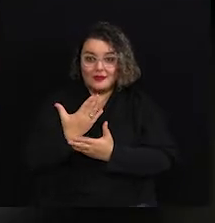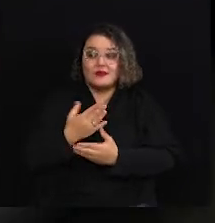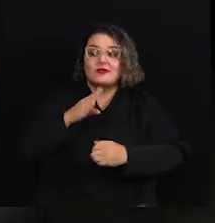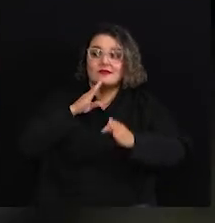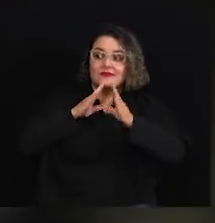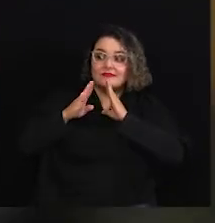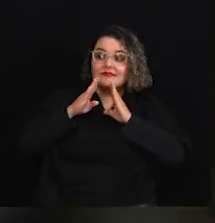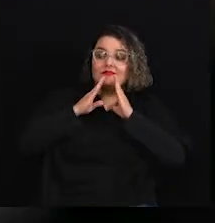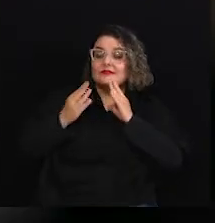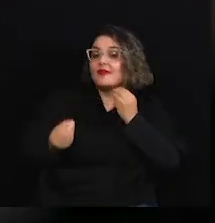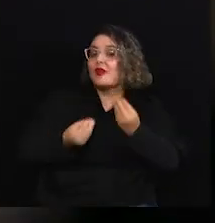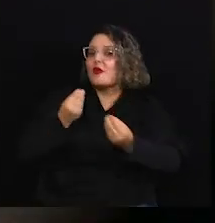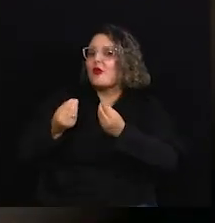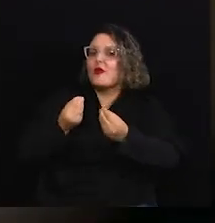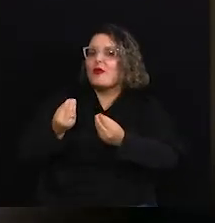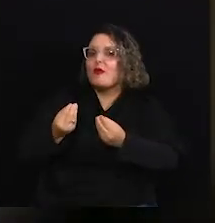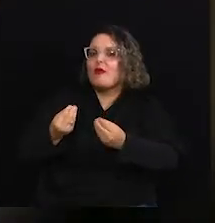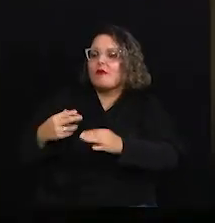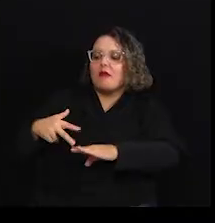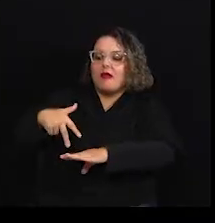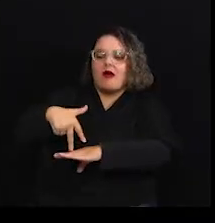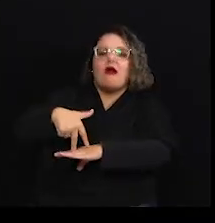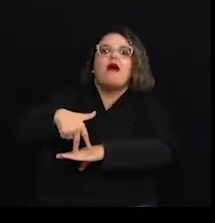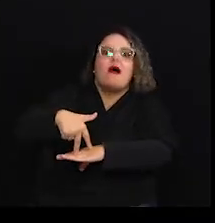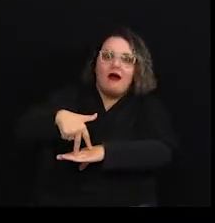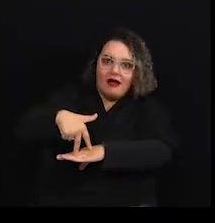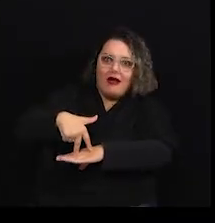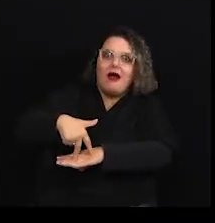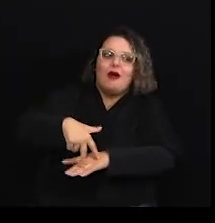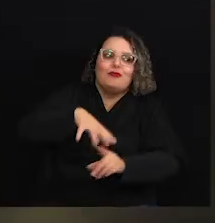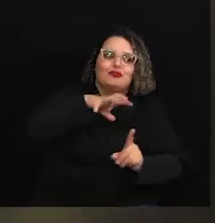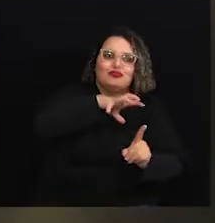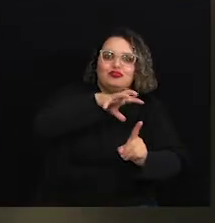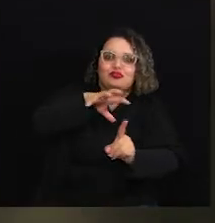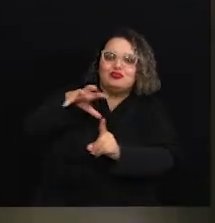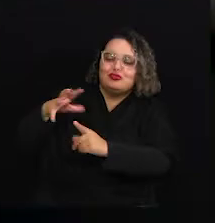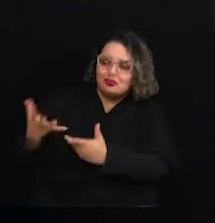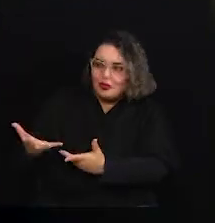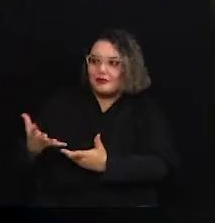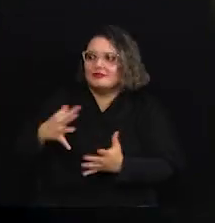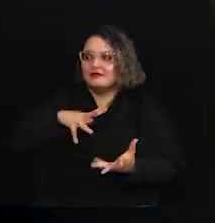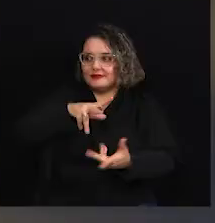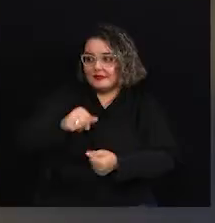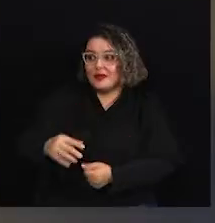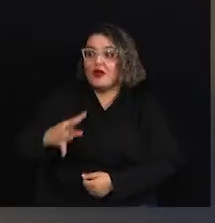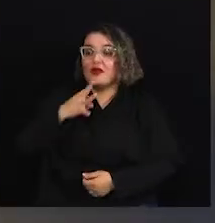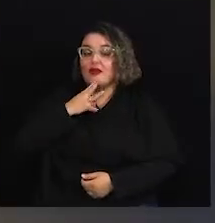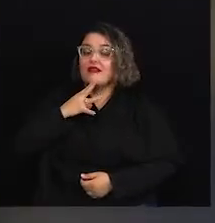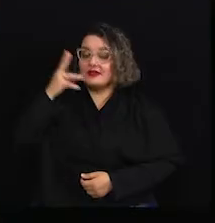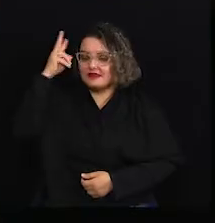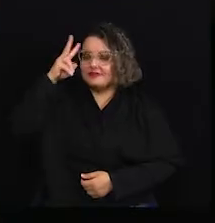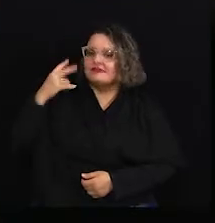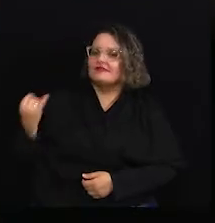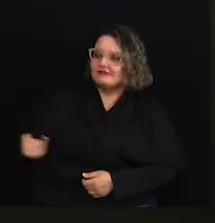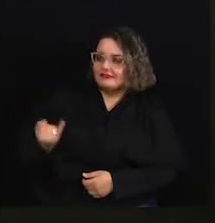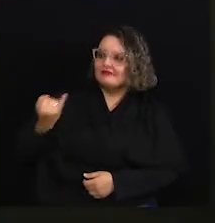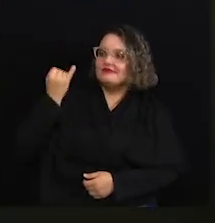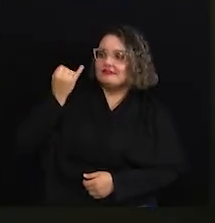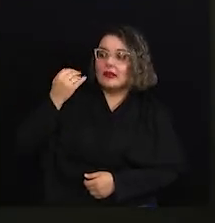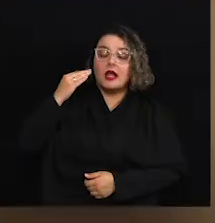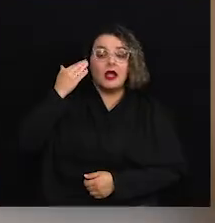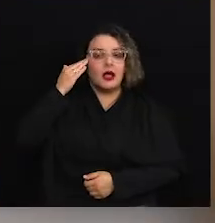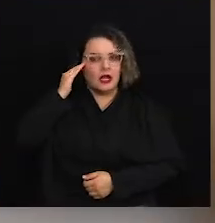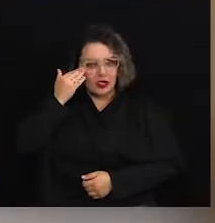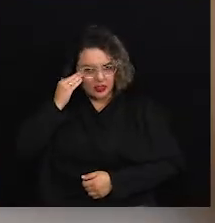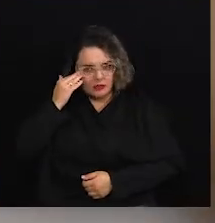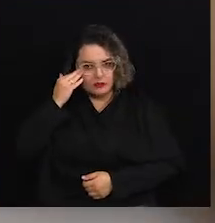do Facebook, e como ele se tornou uma das personalidades mais influentes do mundo. E conhecer sua história é